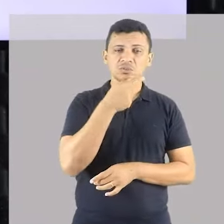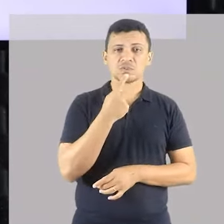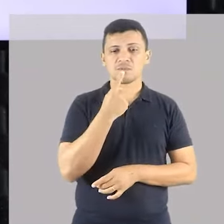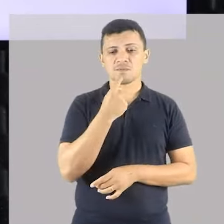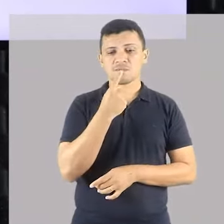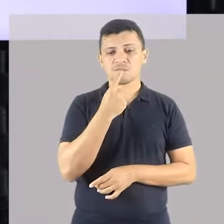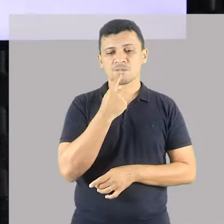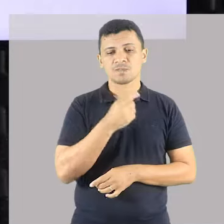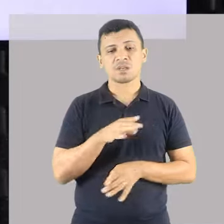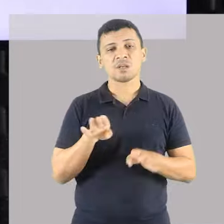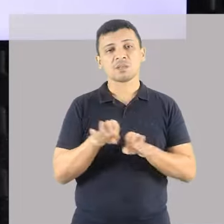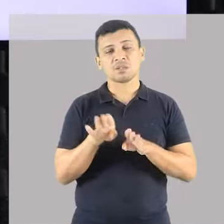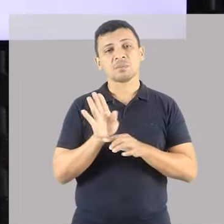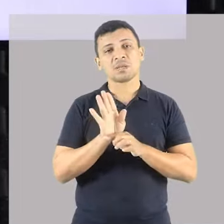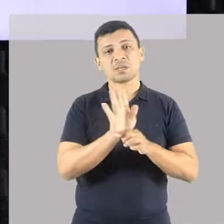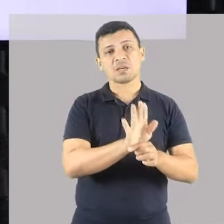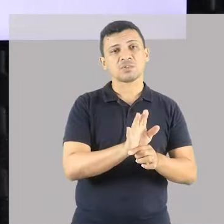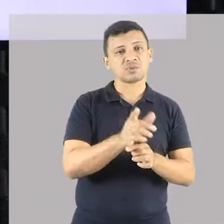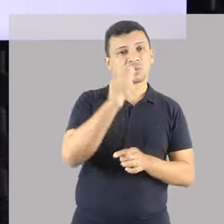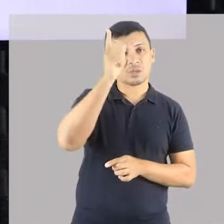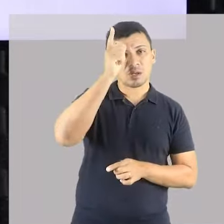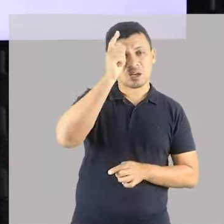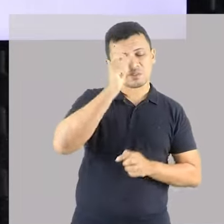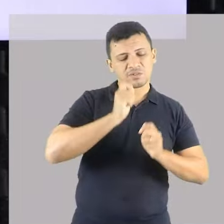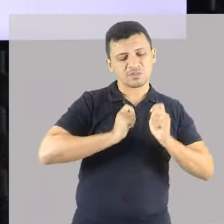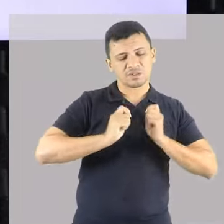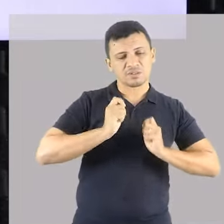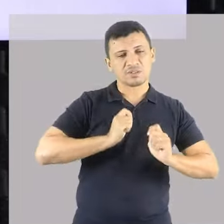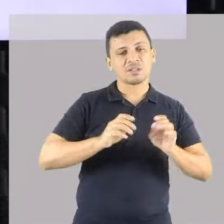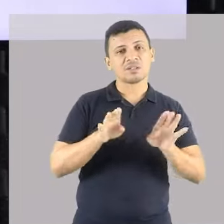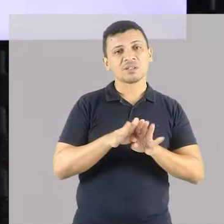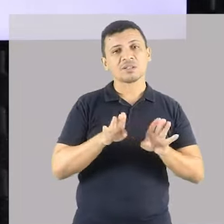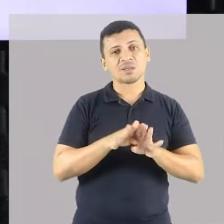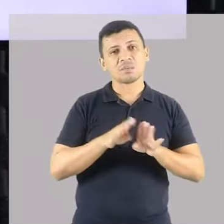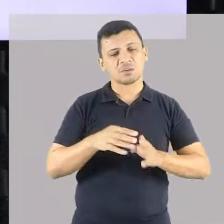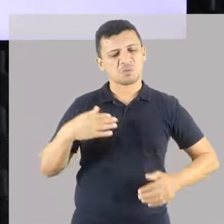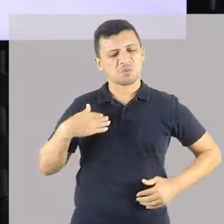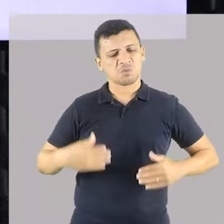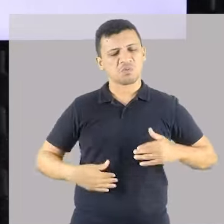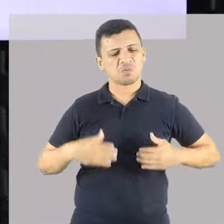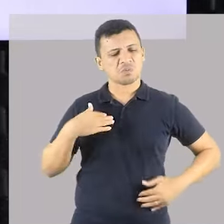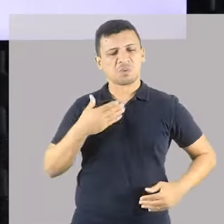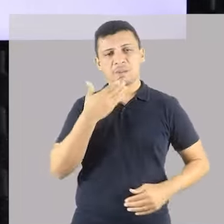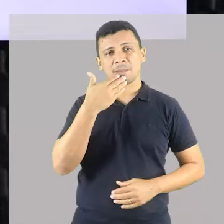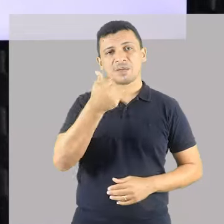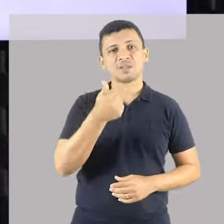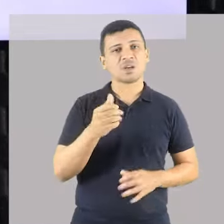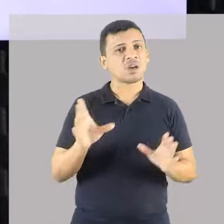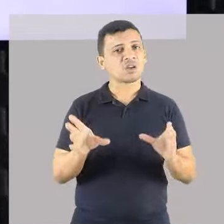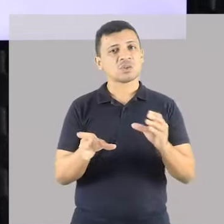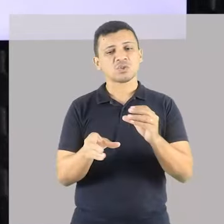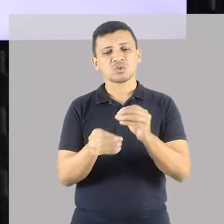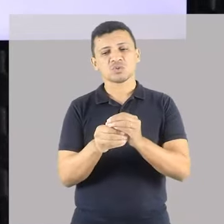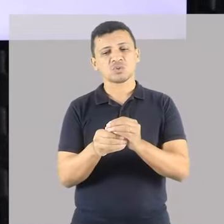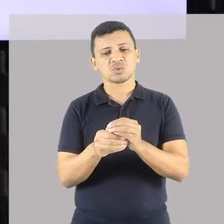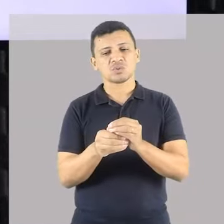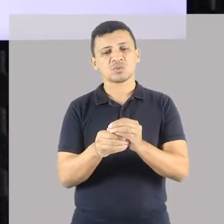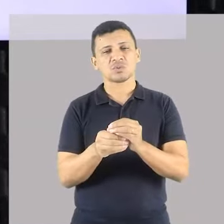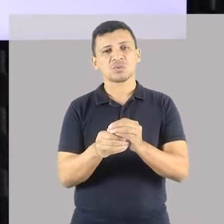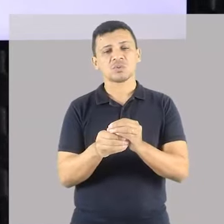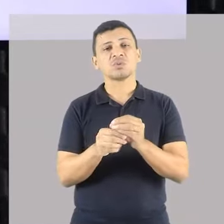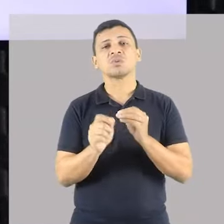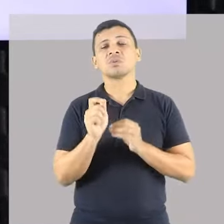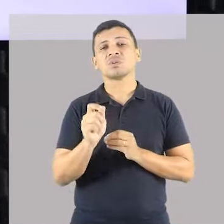sangue também ajuda a diminuir o estress e aumentar a capacidade física fatores que somados reduzem que são esses